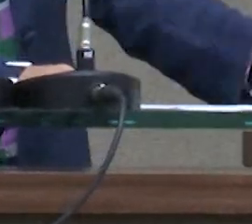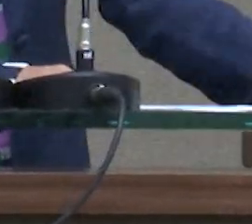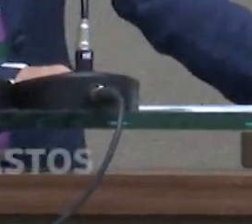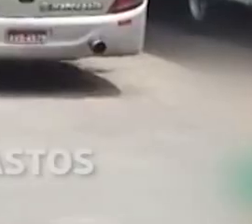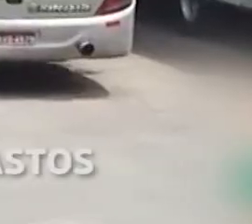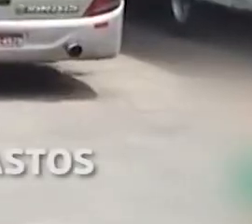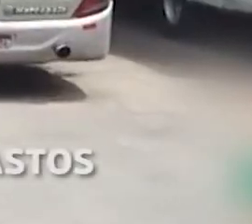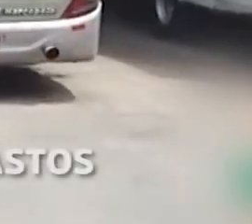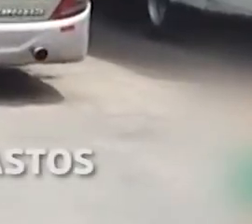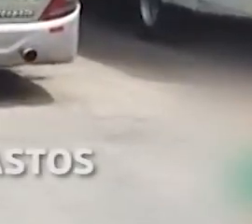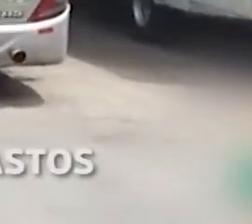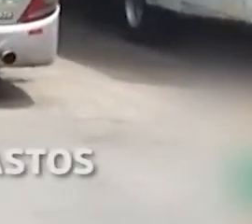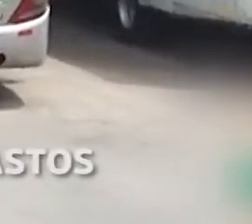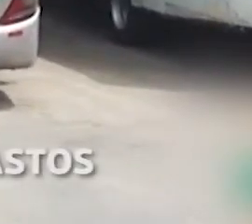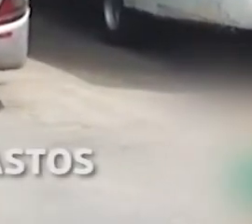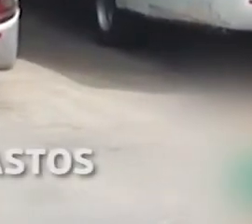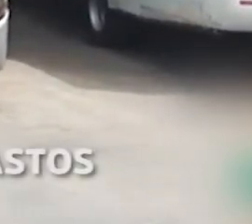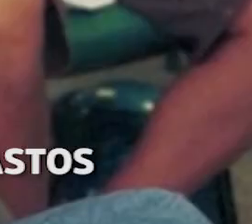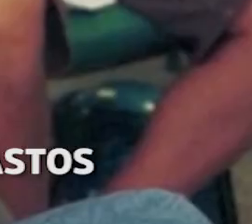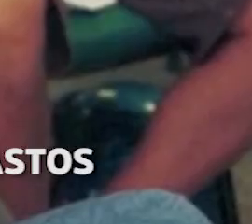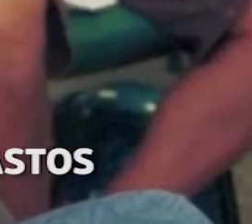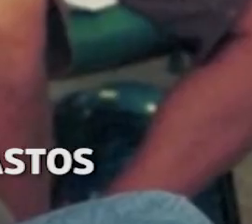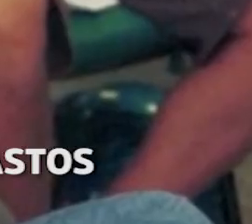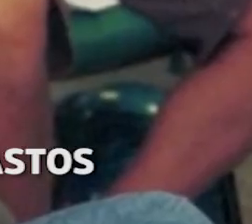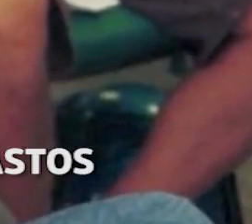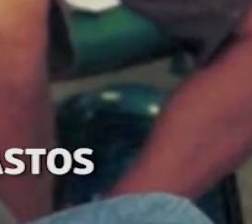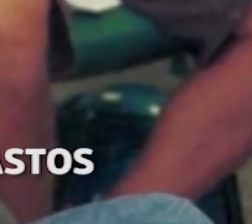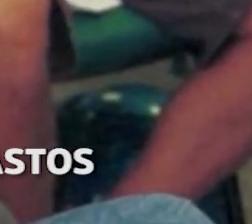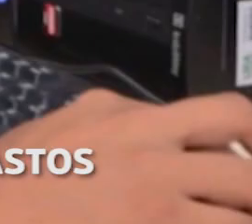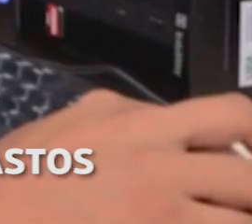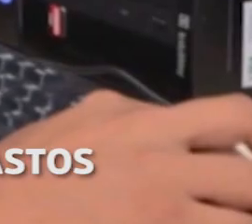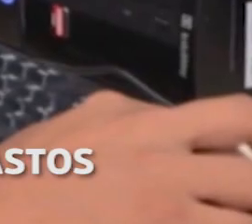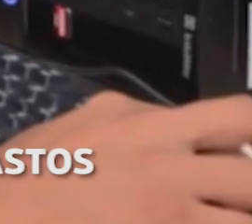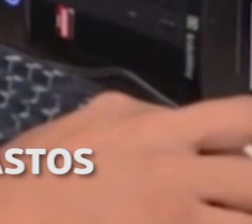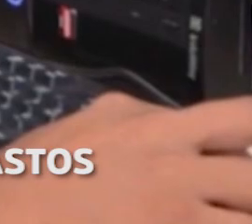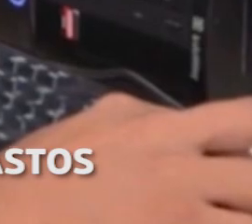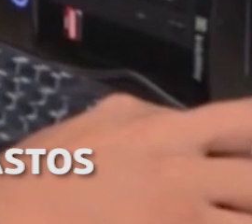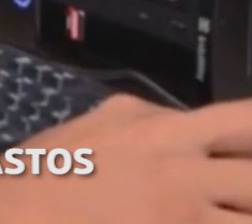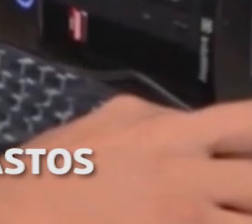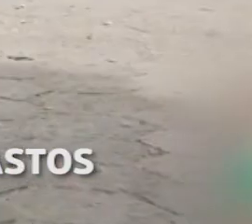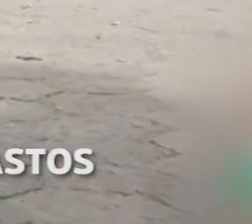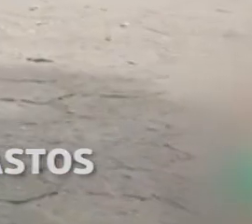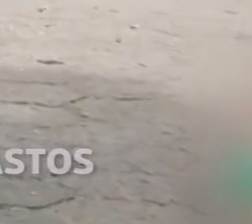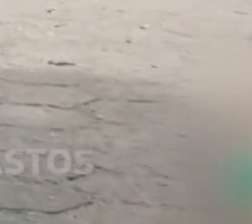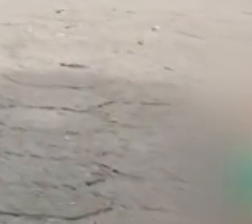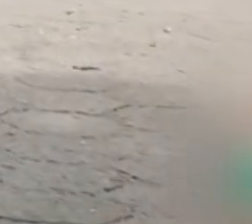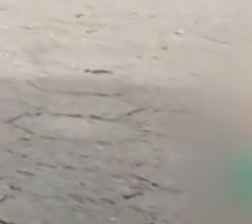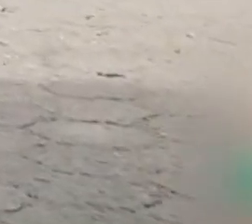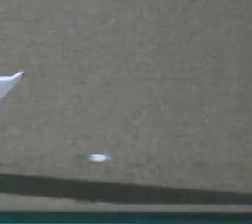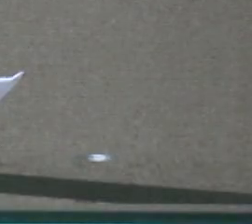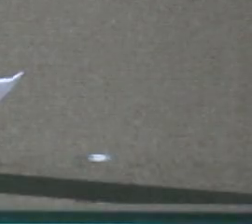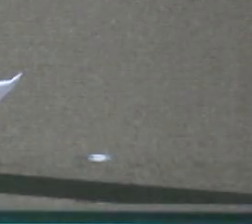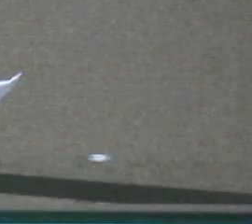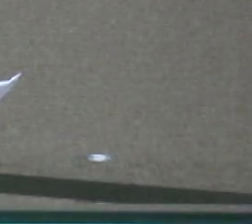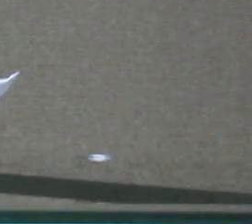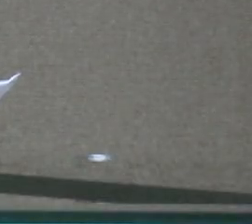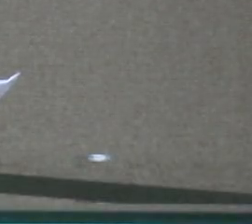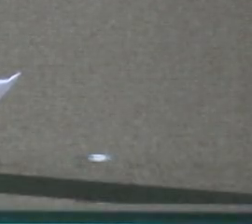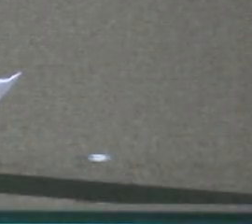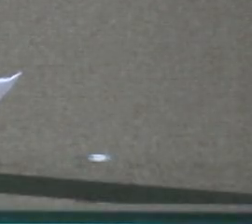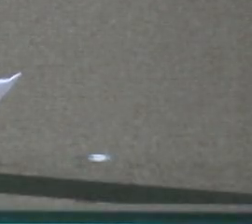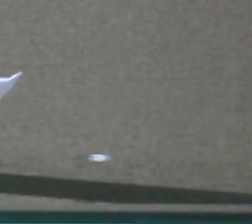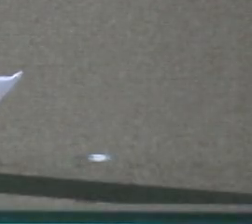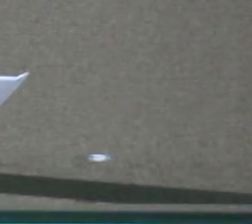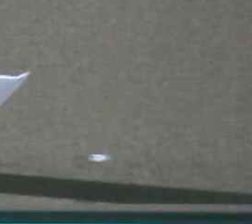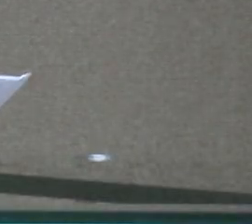que trata da instituição do passe livre a estudantes universitários que se deslocam intermunicípios. De acordo com o texto